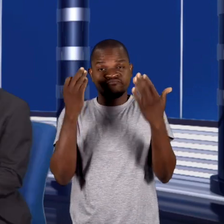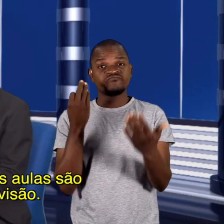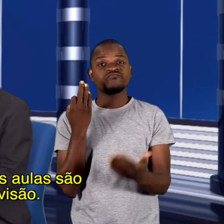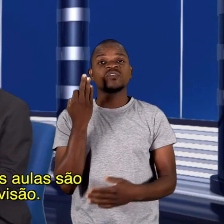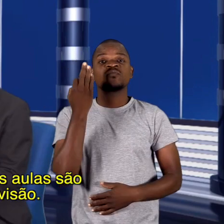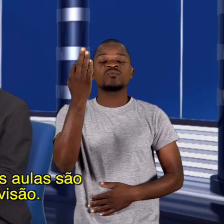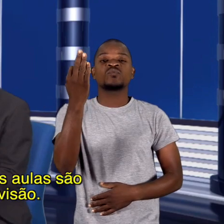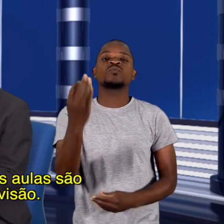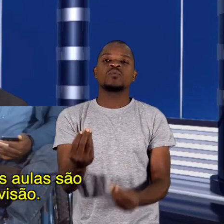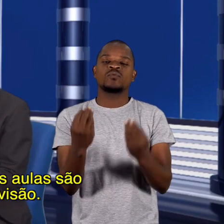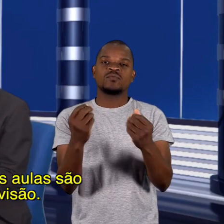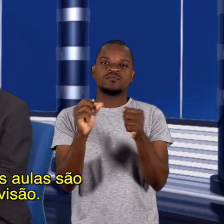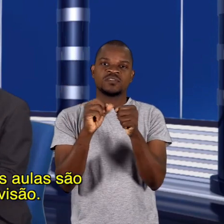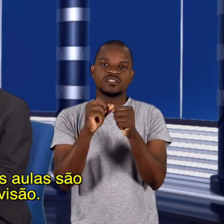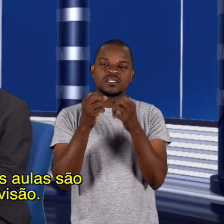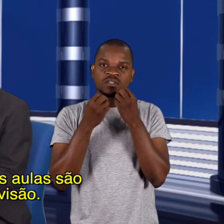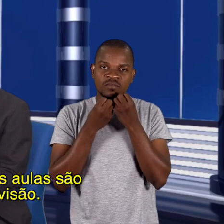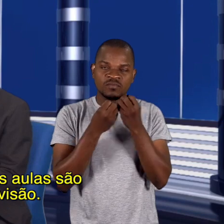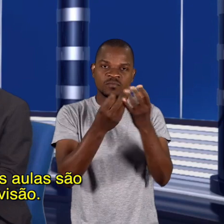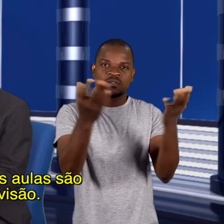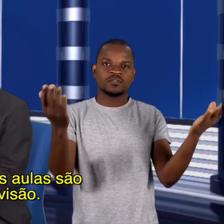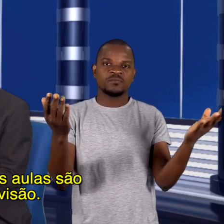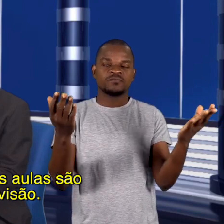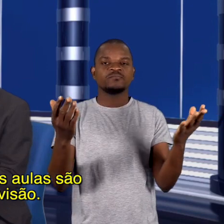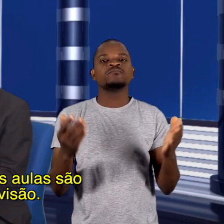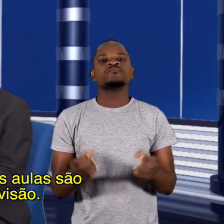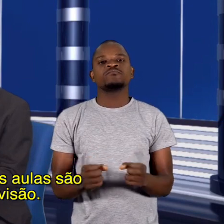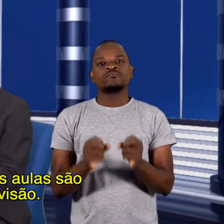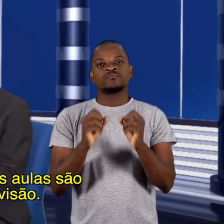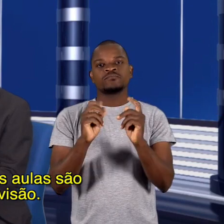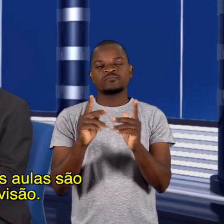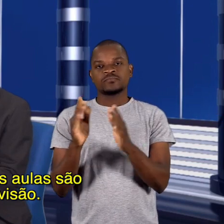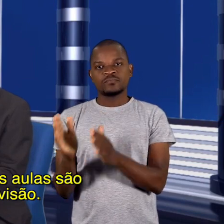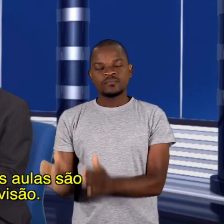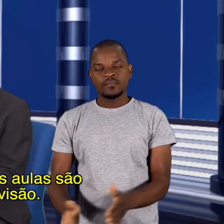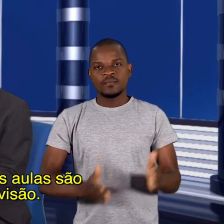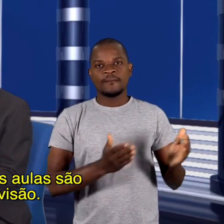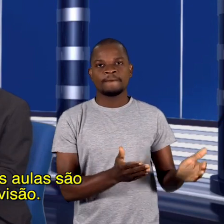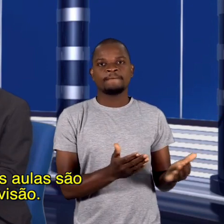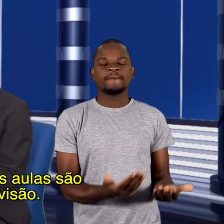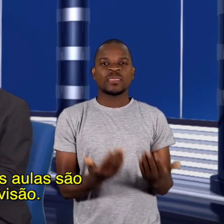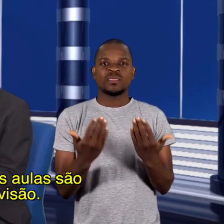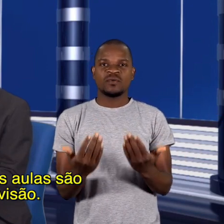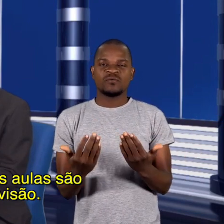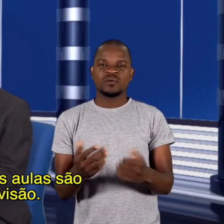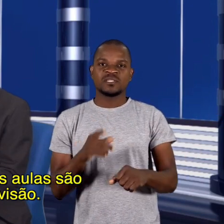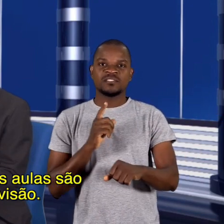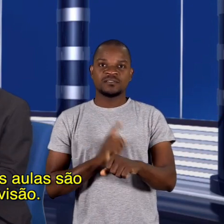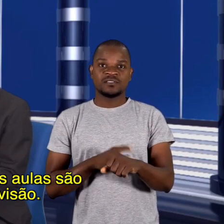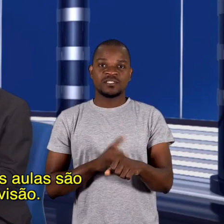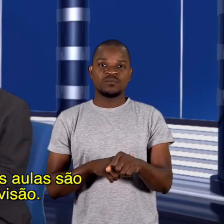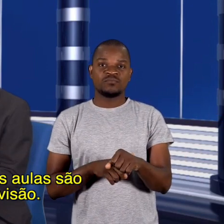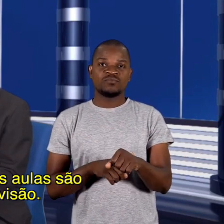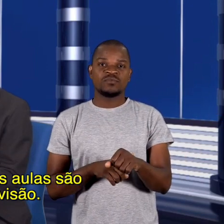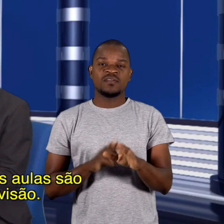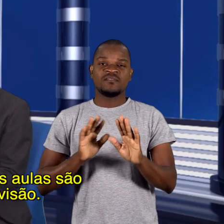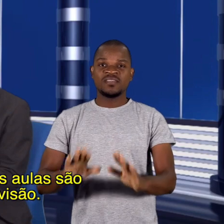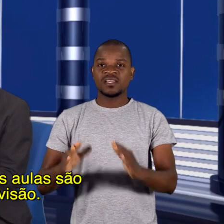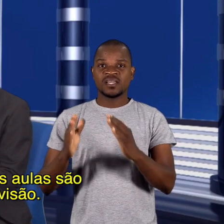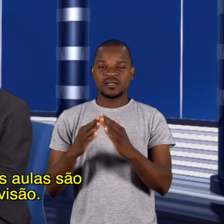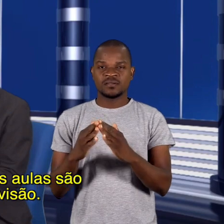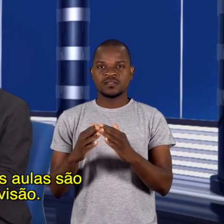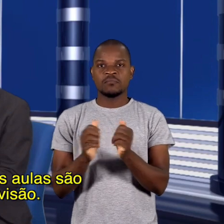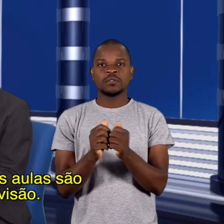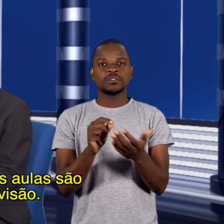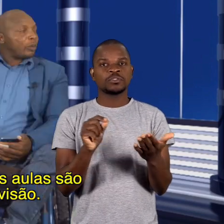deficiência neste período de emergência já não há escola e os meios de comunicação nesse caso a televisão e a rádio